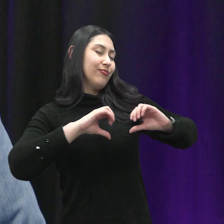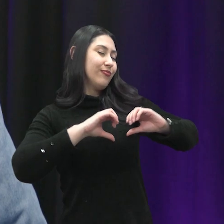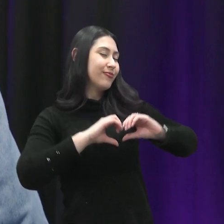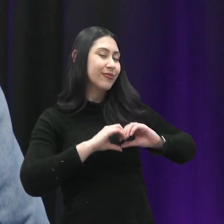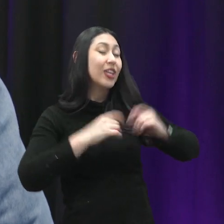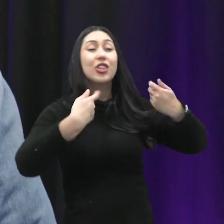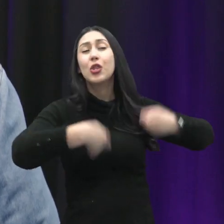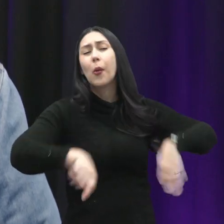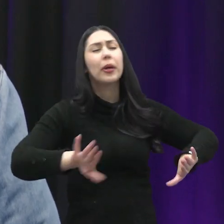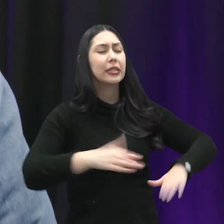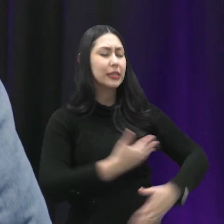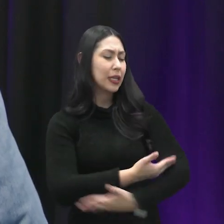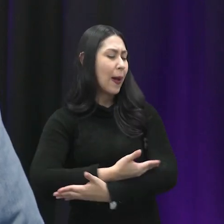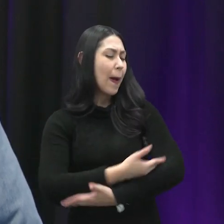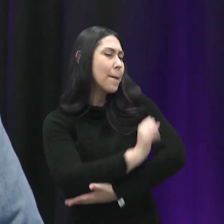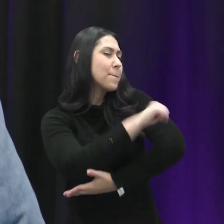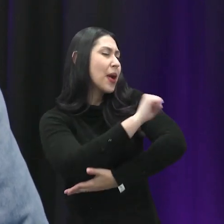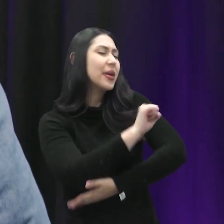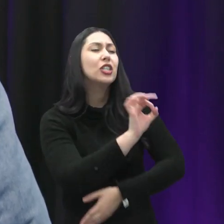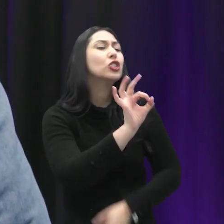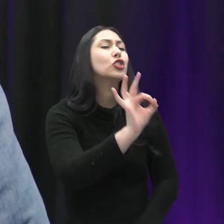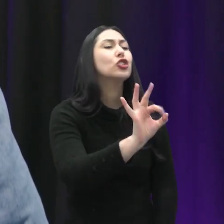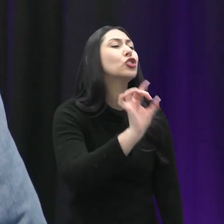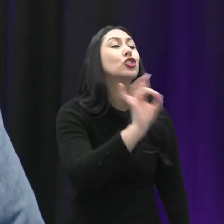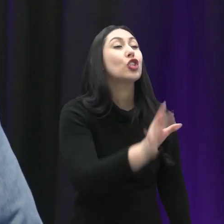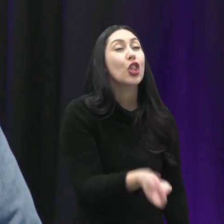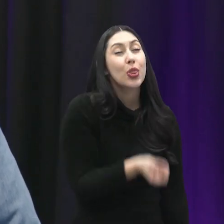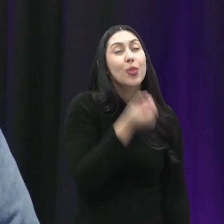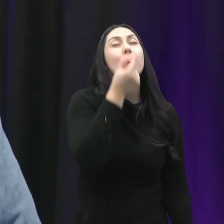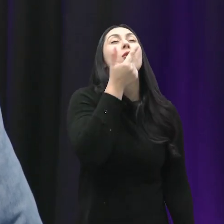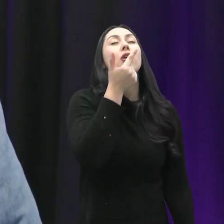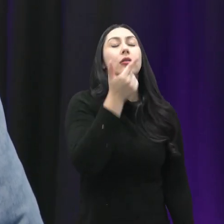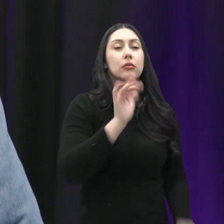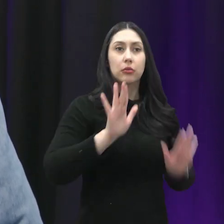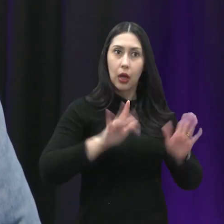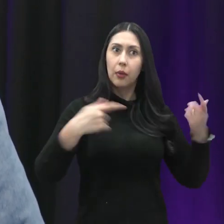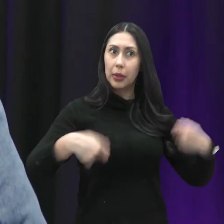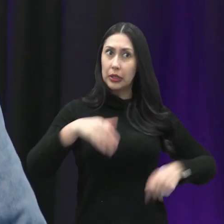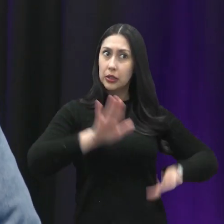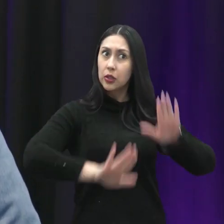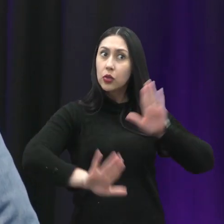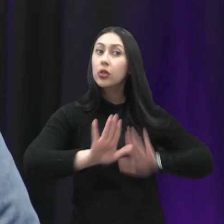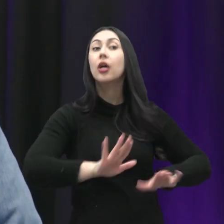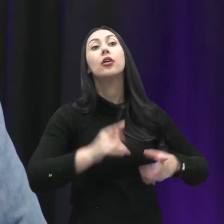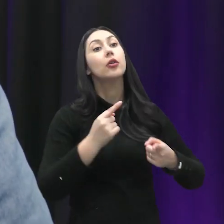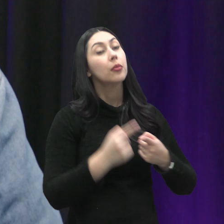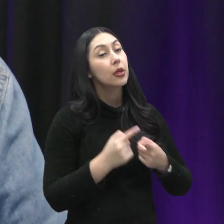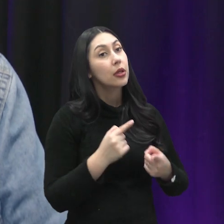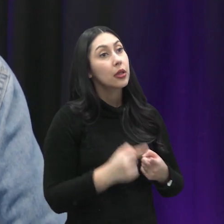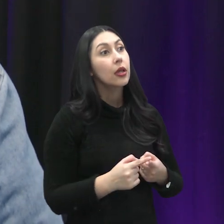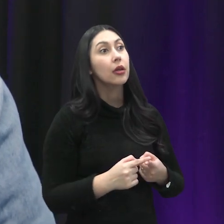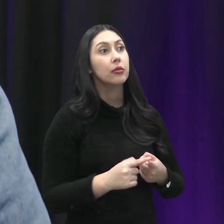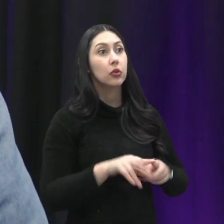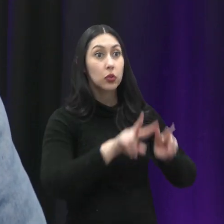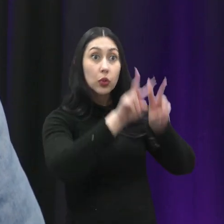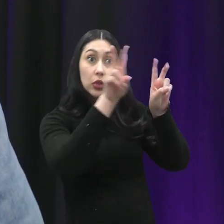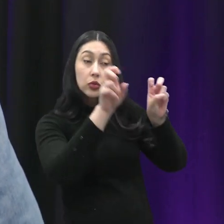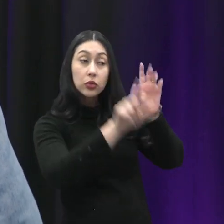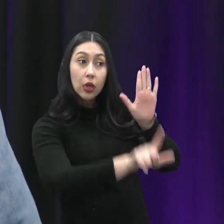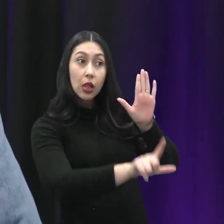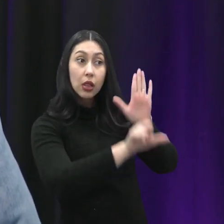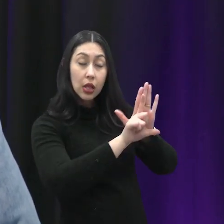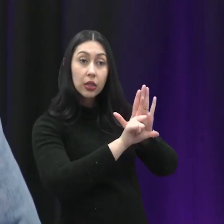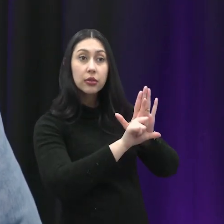o seu bebê reborn, você toma essa pílula mágica. Uhum. Então, isso que a gente tem que tomar cuidado, porque quando a gente entra nesse campo da legislação,